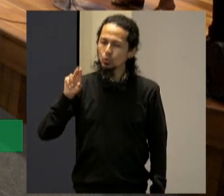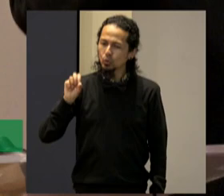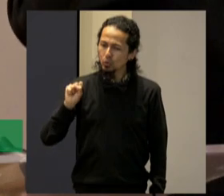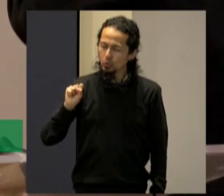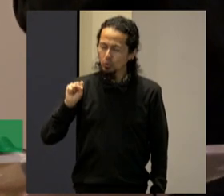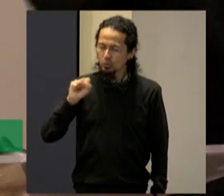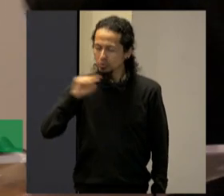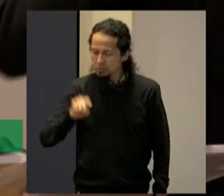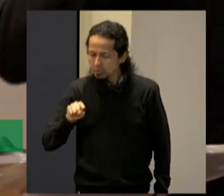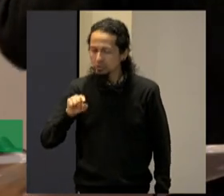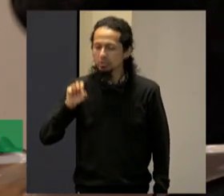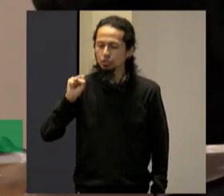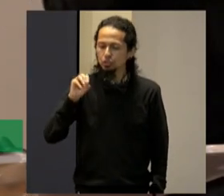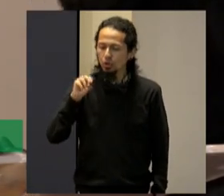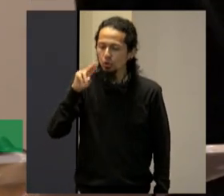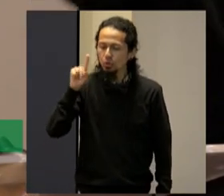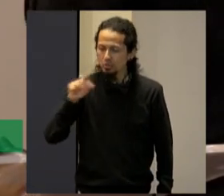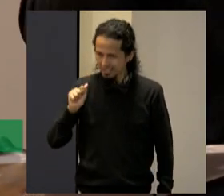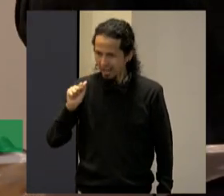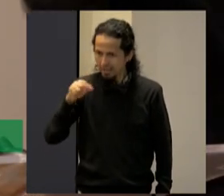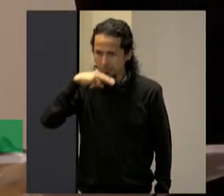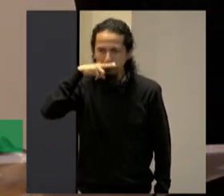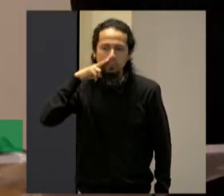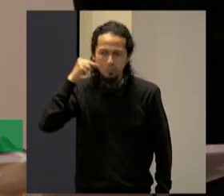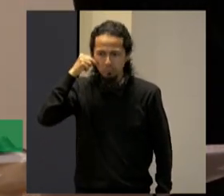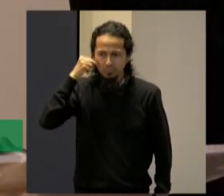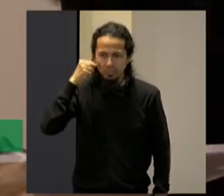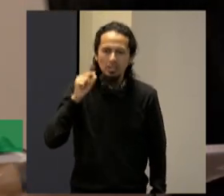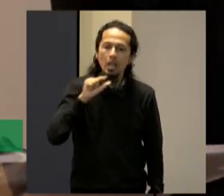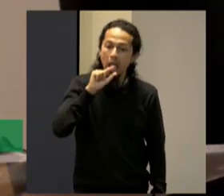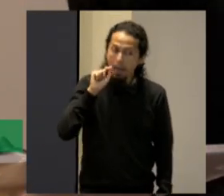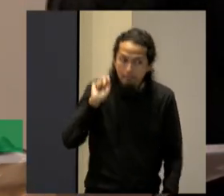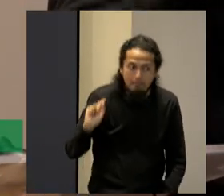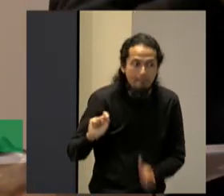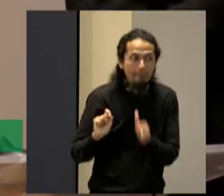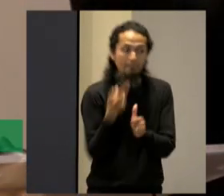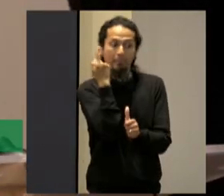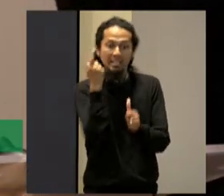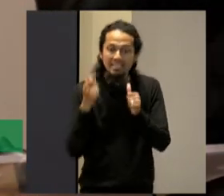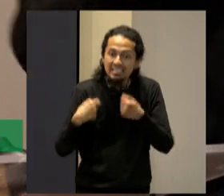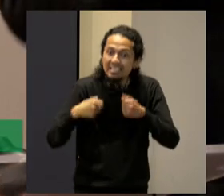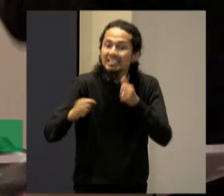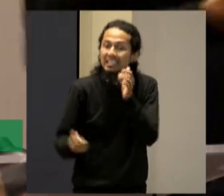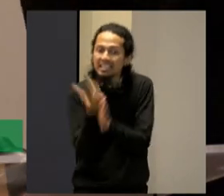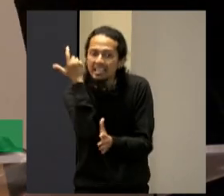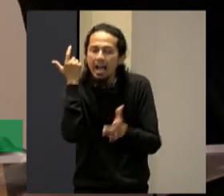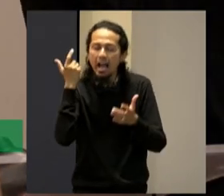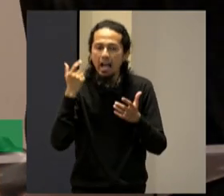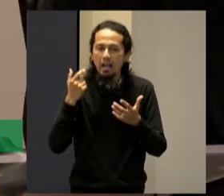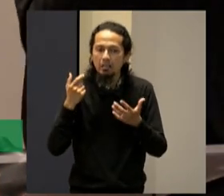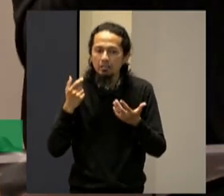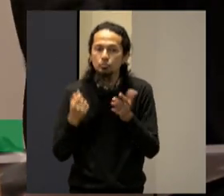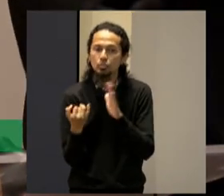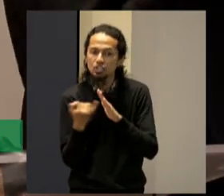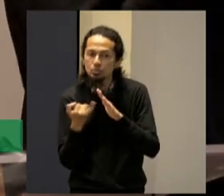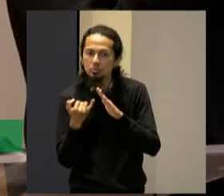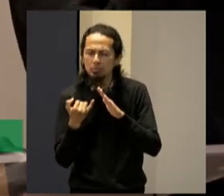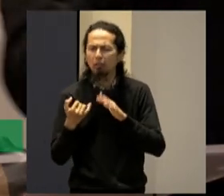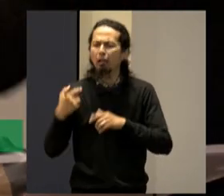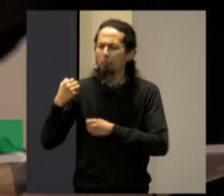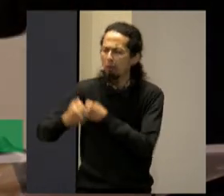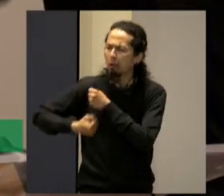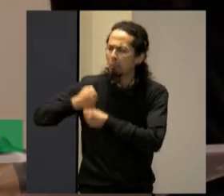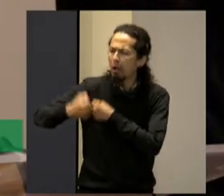do grupo, já se observa o lugar de pertencimento dessa organização. Décadas depois, um grupo